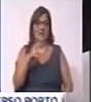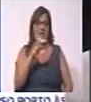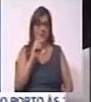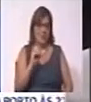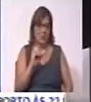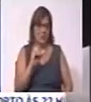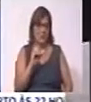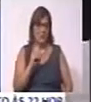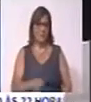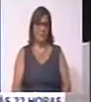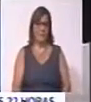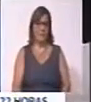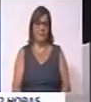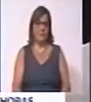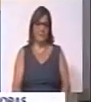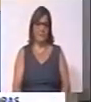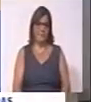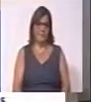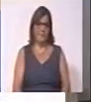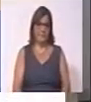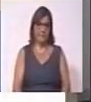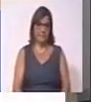desde a